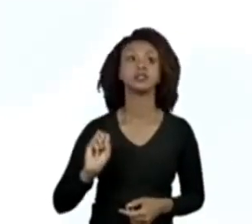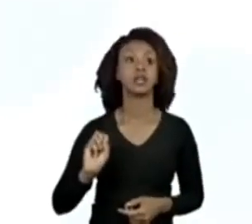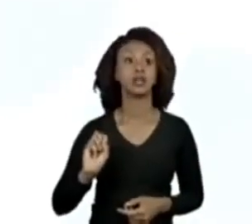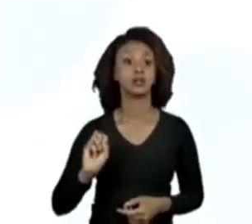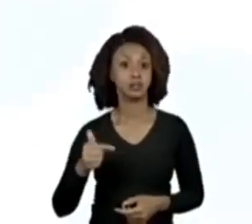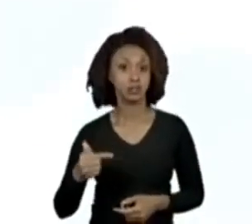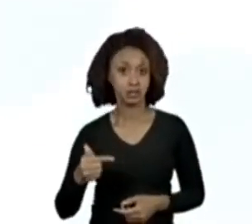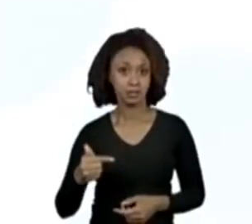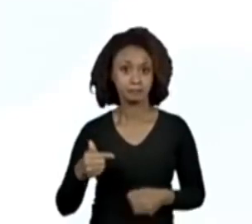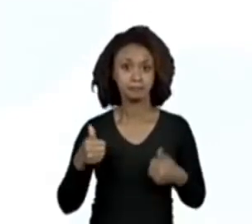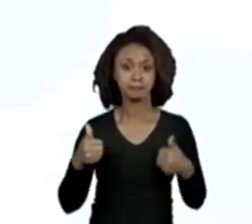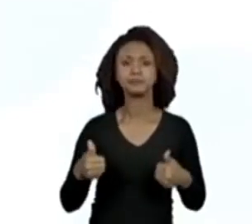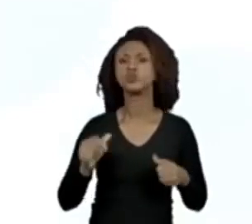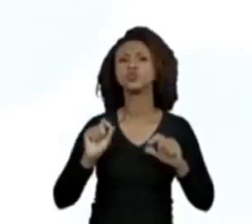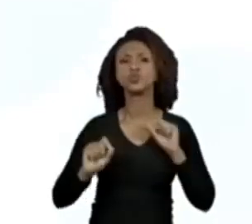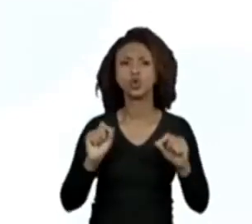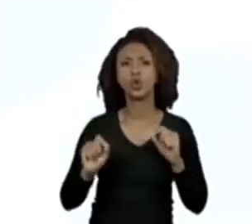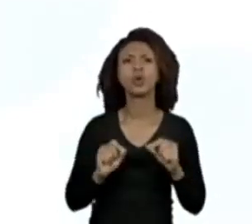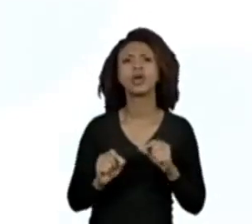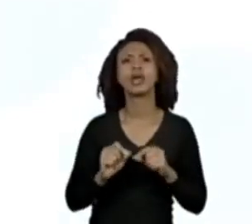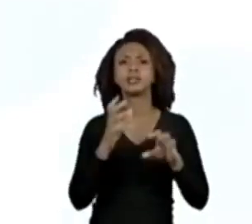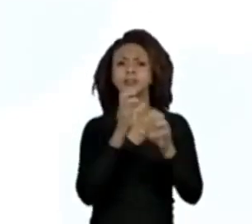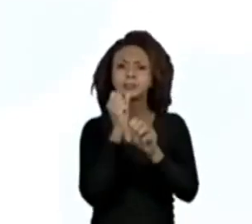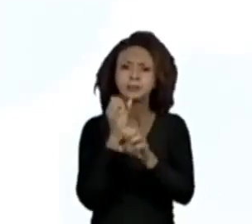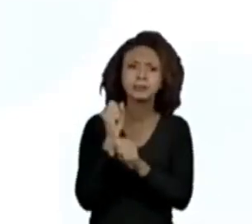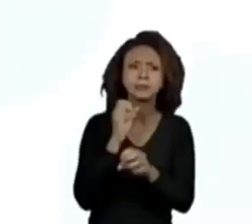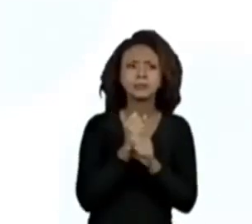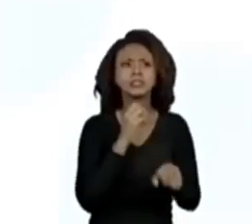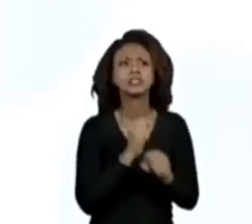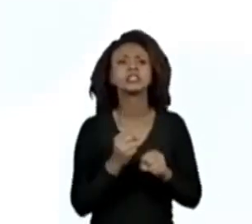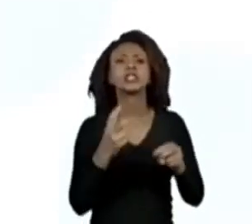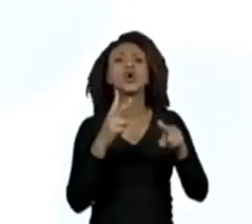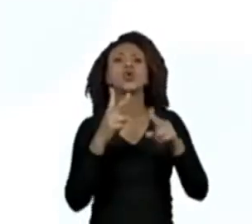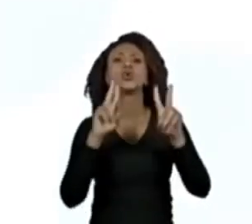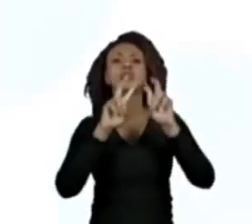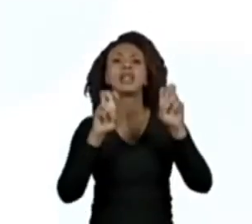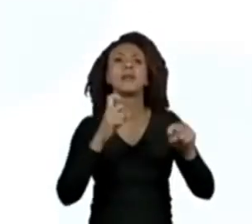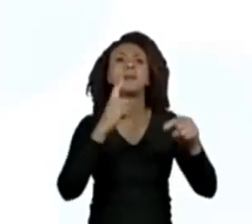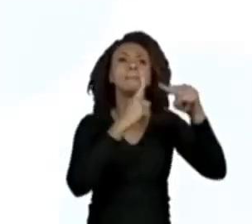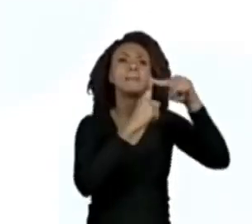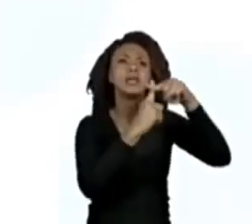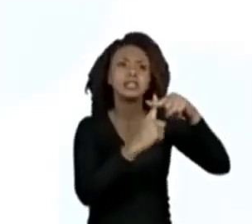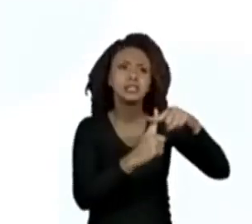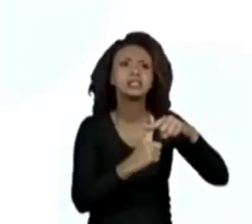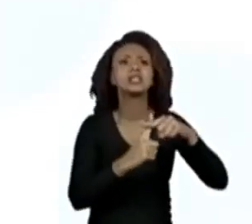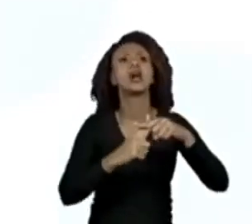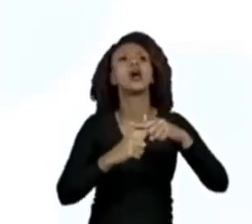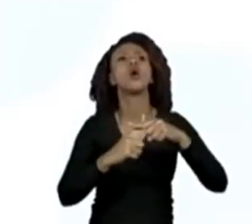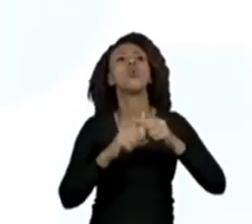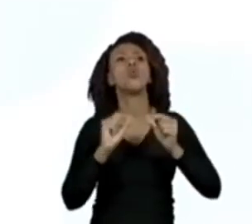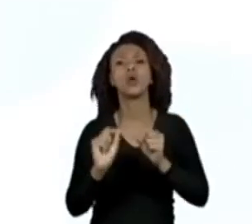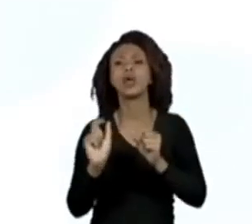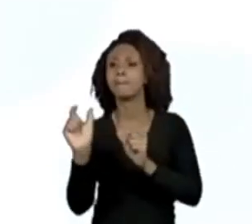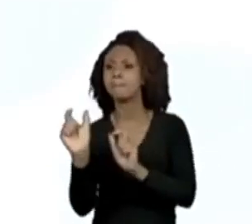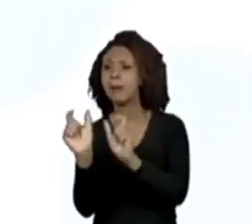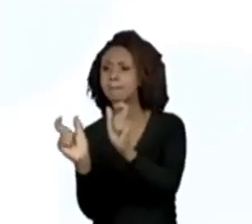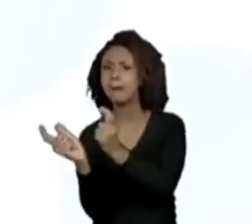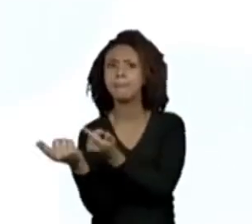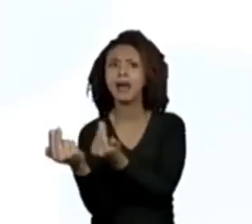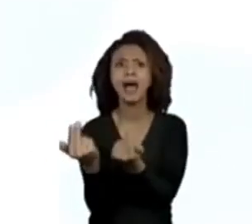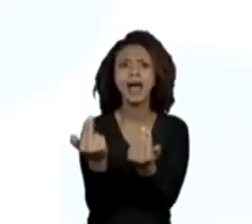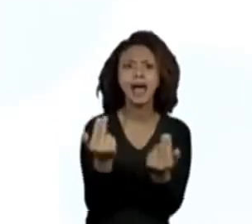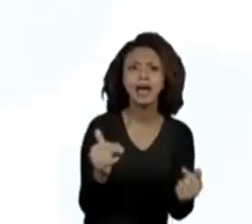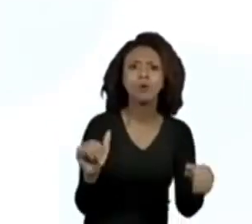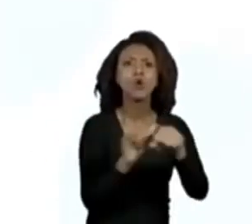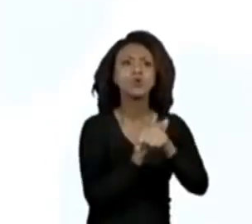EF03MA07, tá bom? Que é resolver e elaborar situações de problema de adição de parcelas iguais por meio de estratégias e formas de